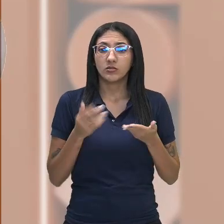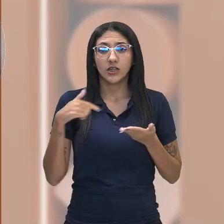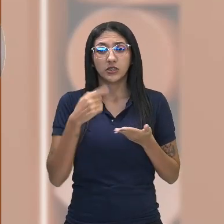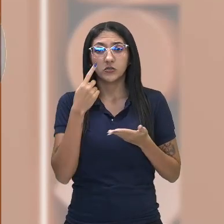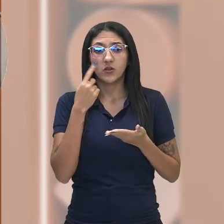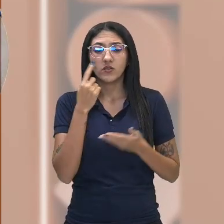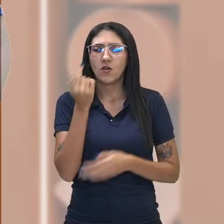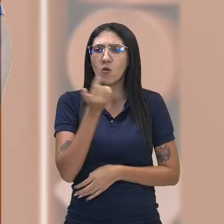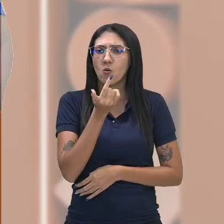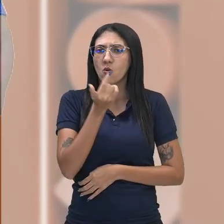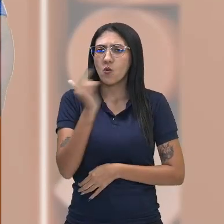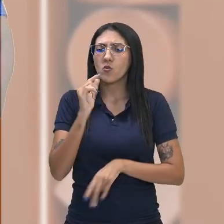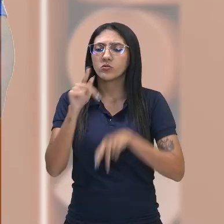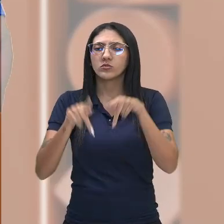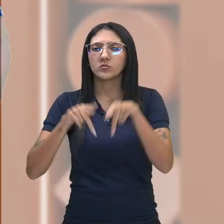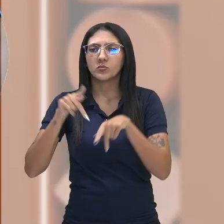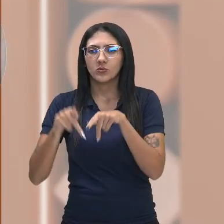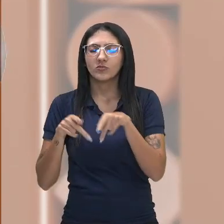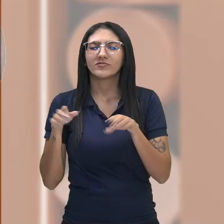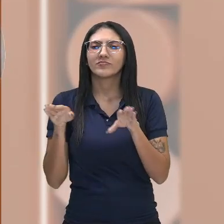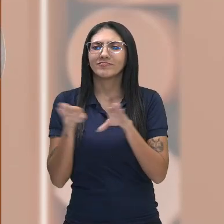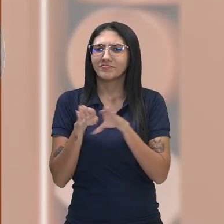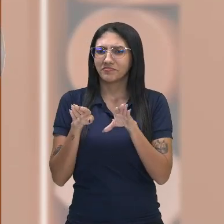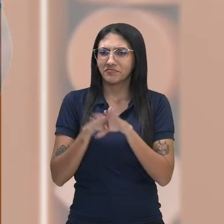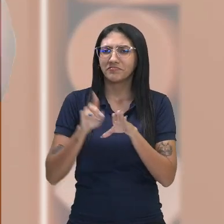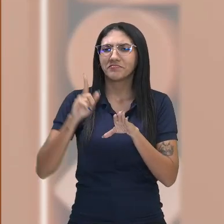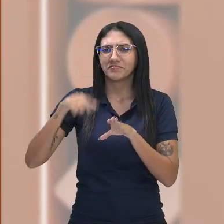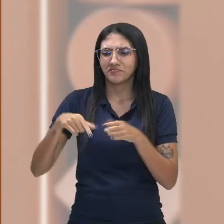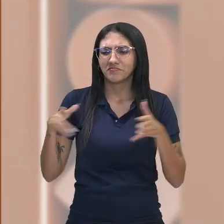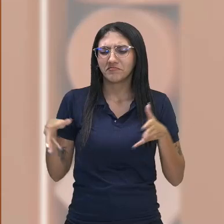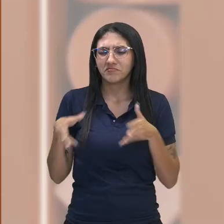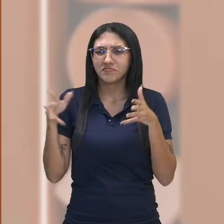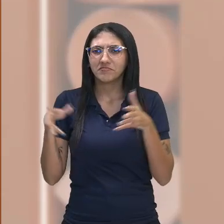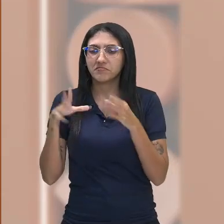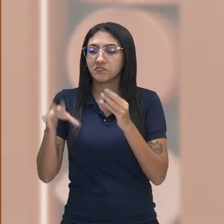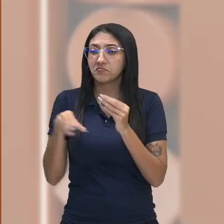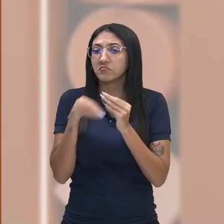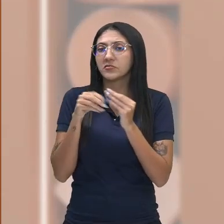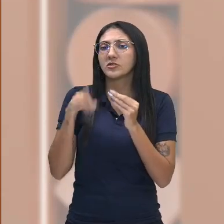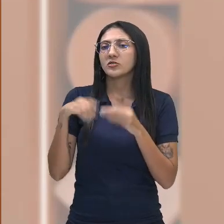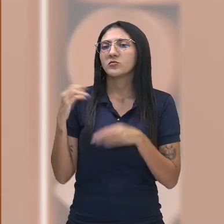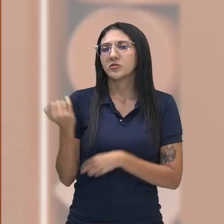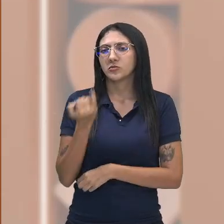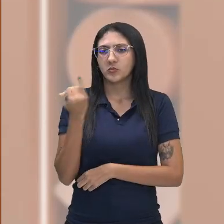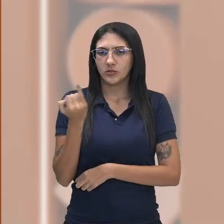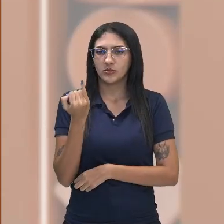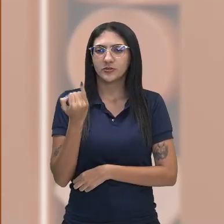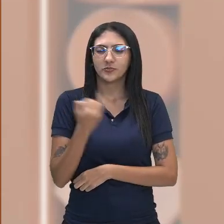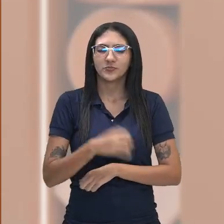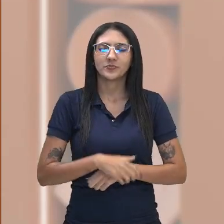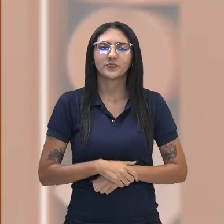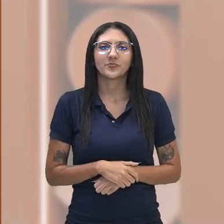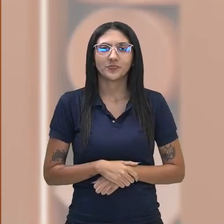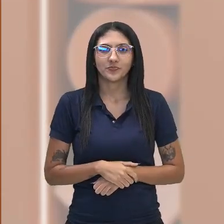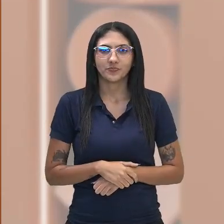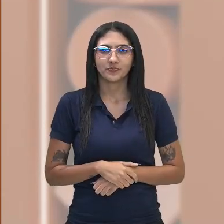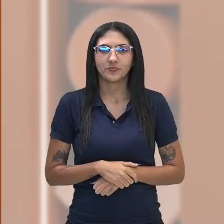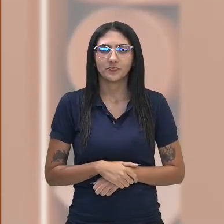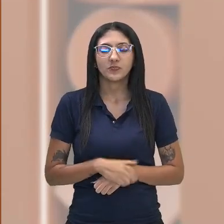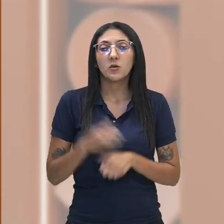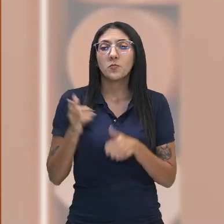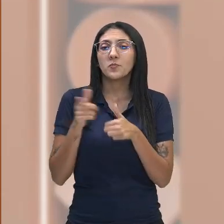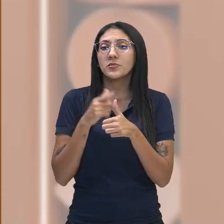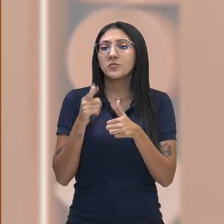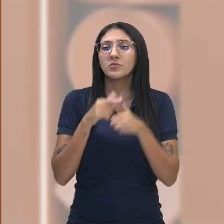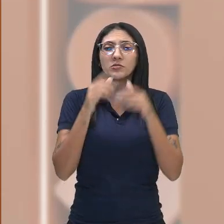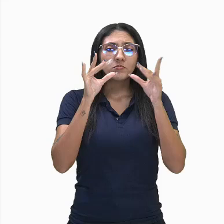povos que também tiveram um grande processo de desenvolvimento e foram importantes dentro desse continente. E o primeiro deles que nós vamos falar aqui